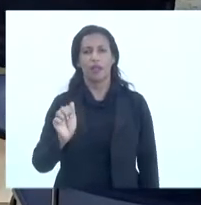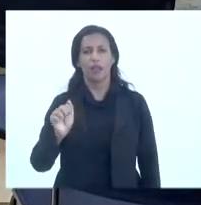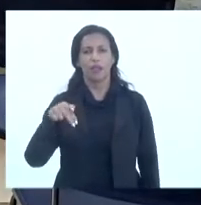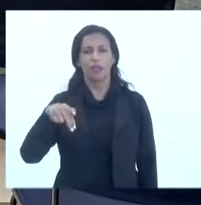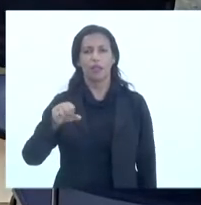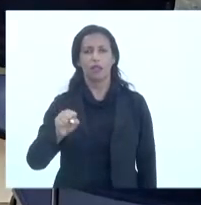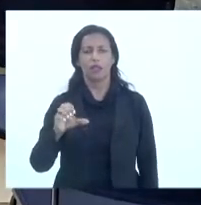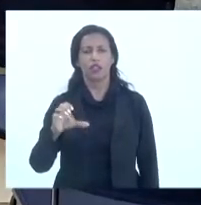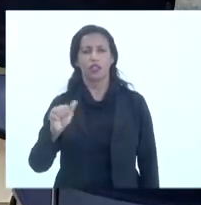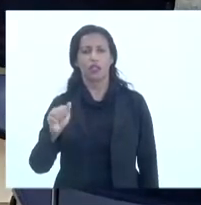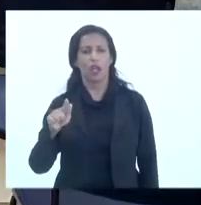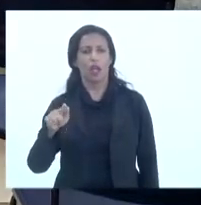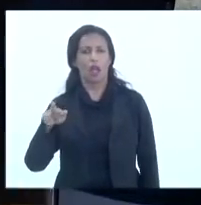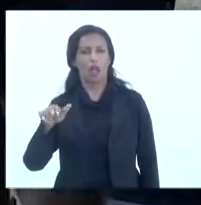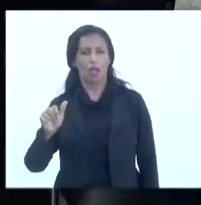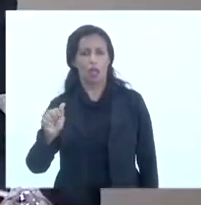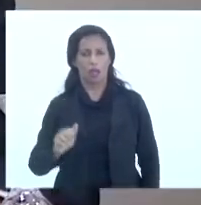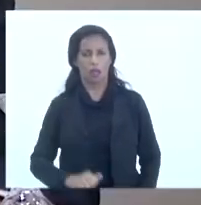Rebuzzi. Por favor.